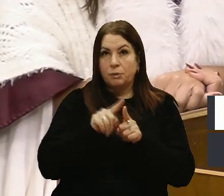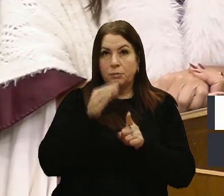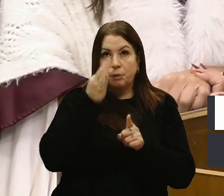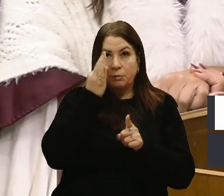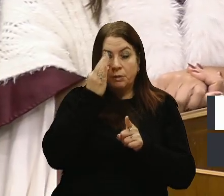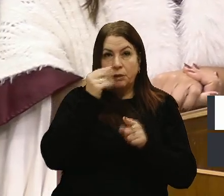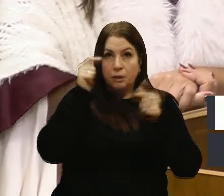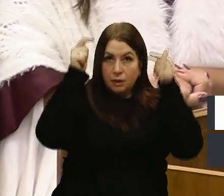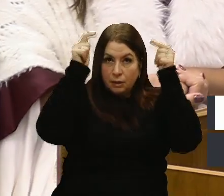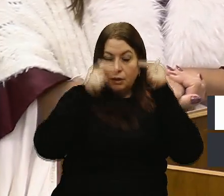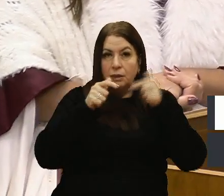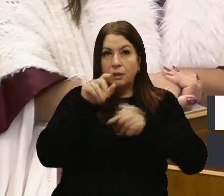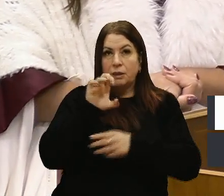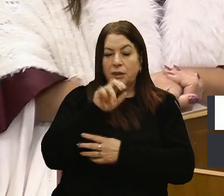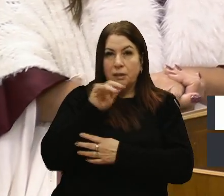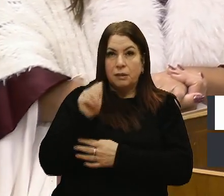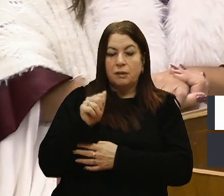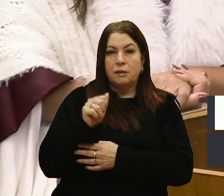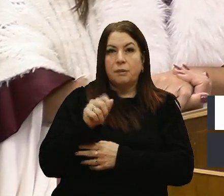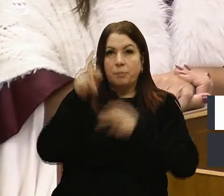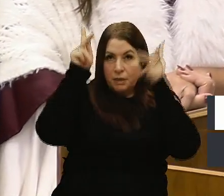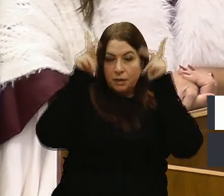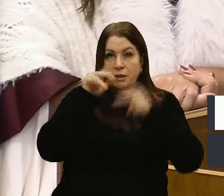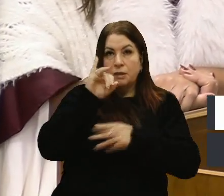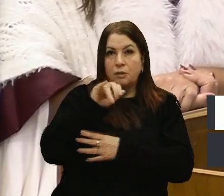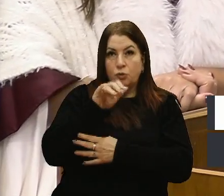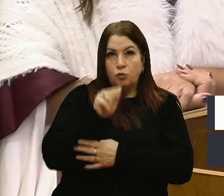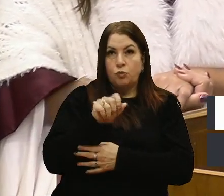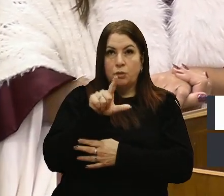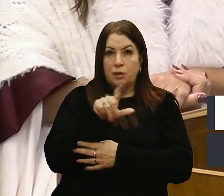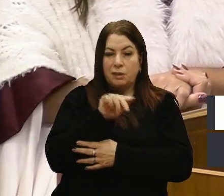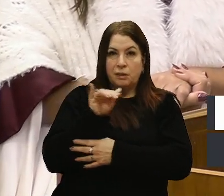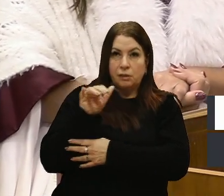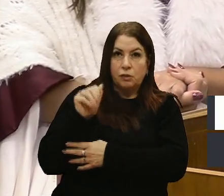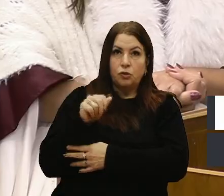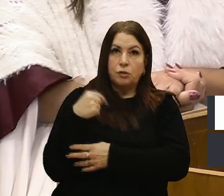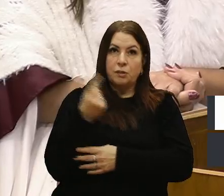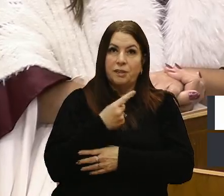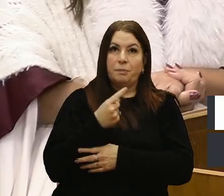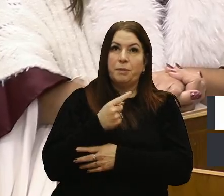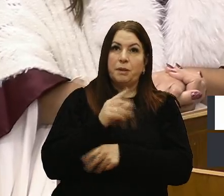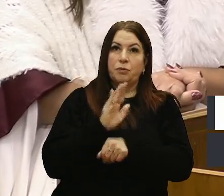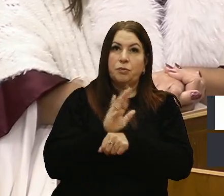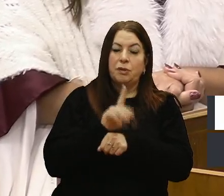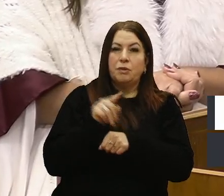da Rainha Elisa, das princesas Júlia e Letícia, que estão aqui também hoje abrilhantando a casa.